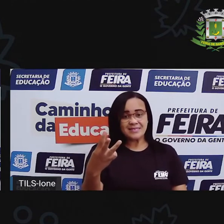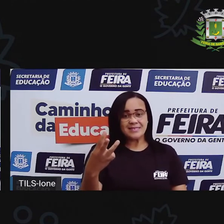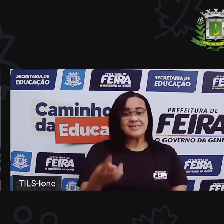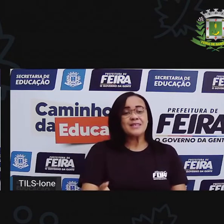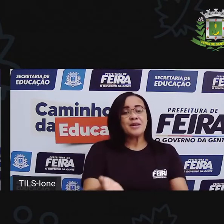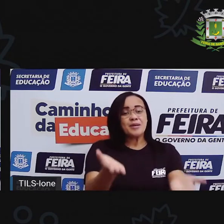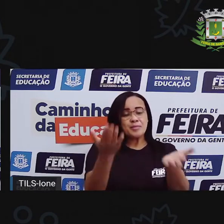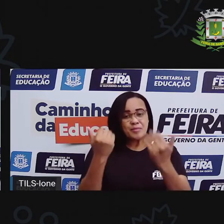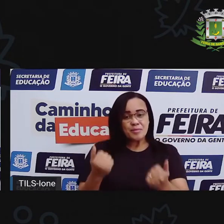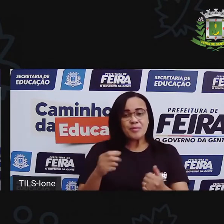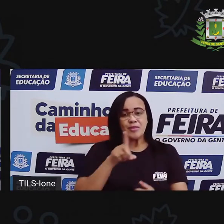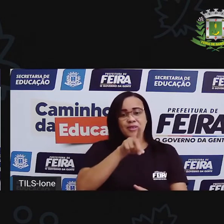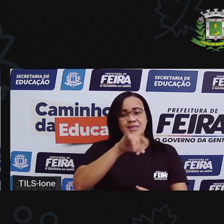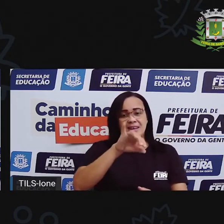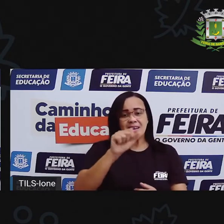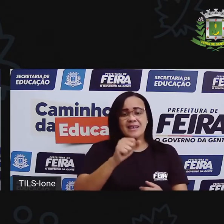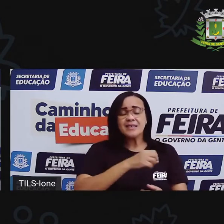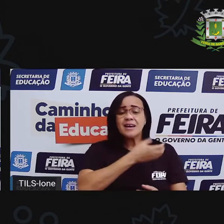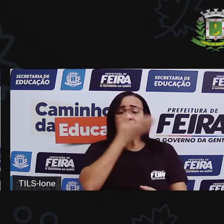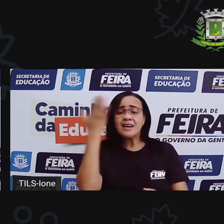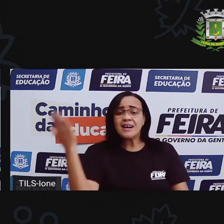1, 2, 3. Prodeia,